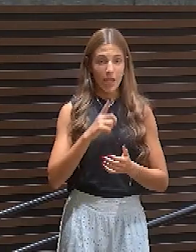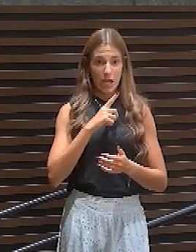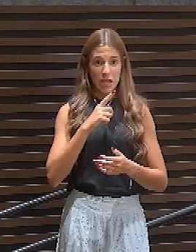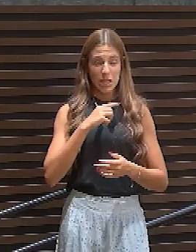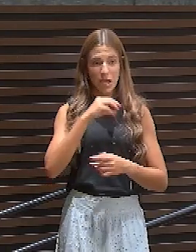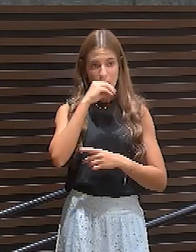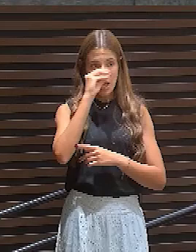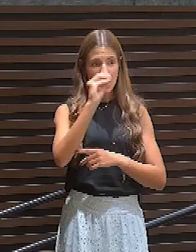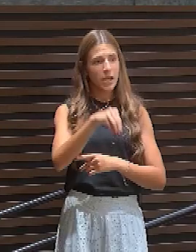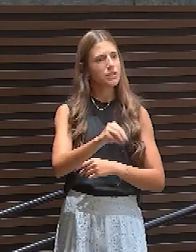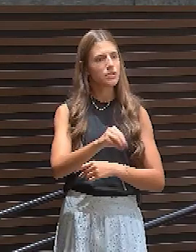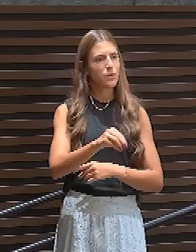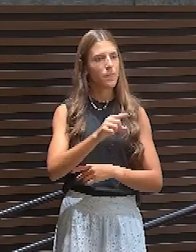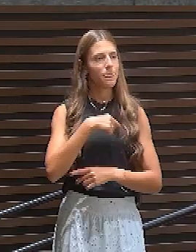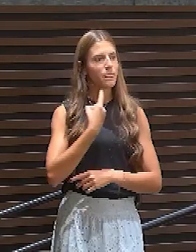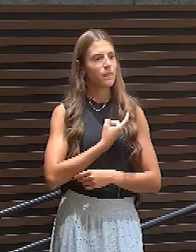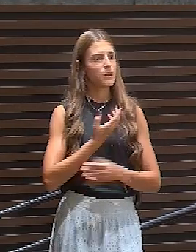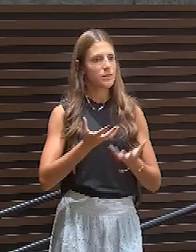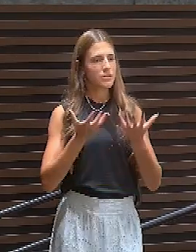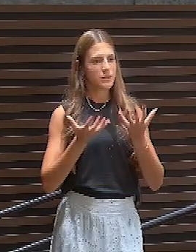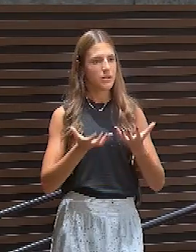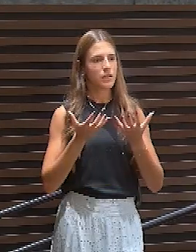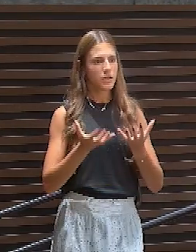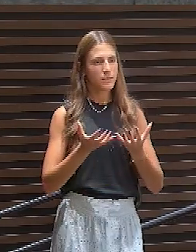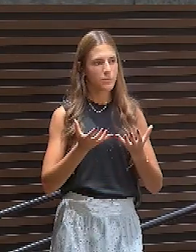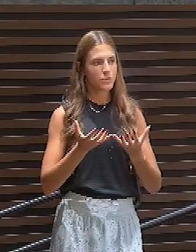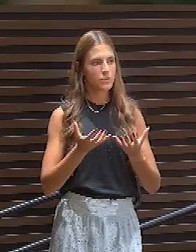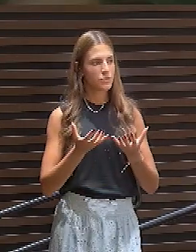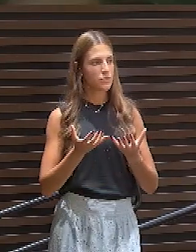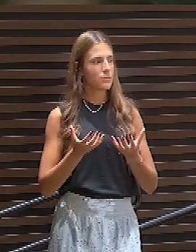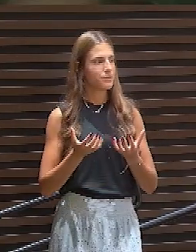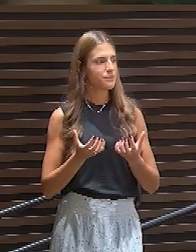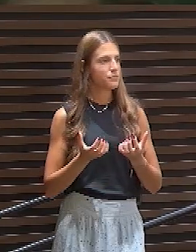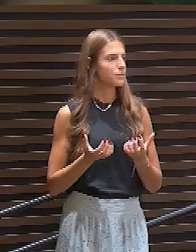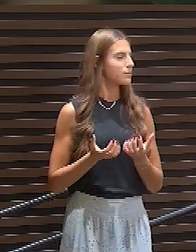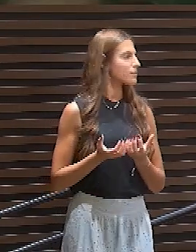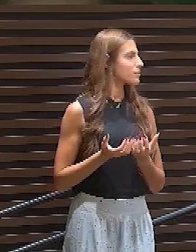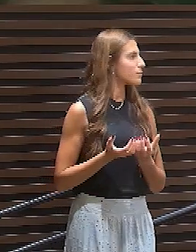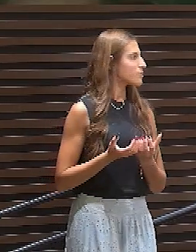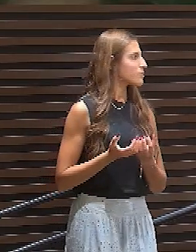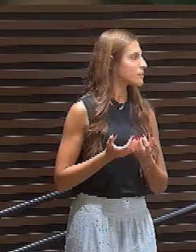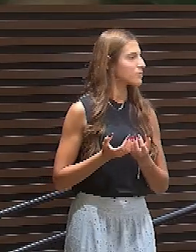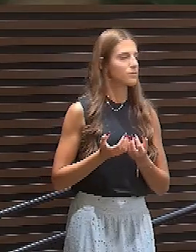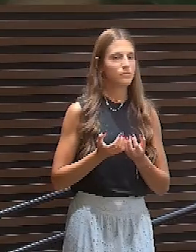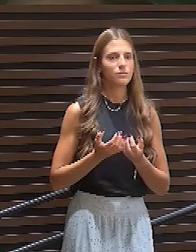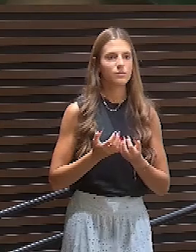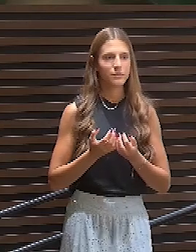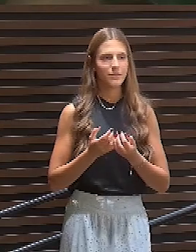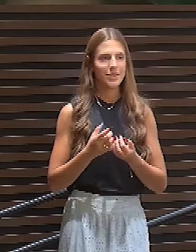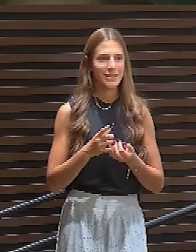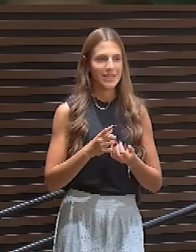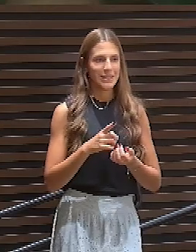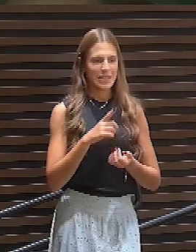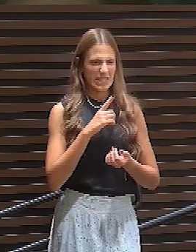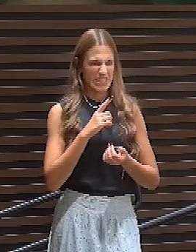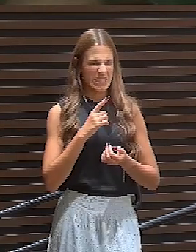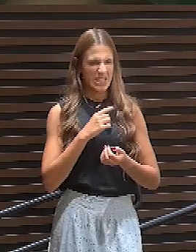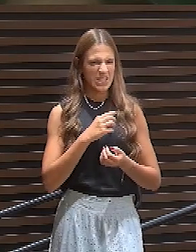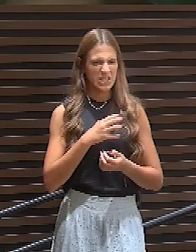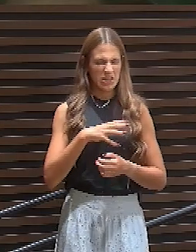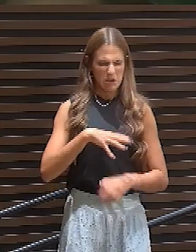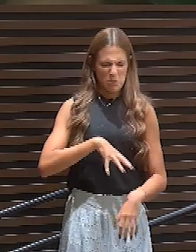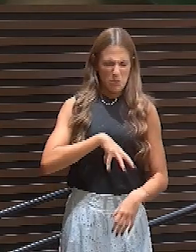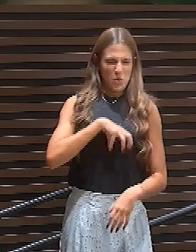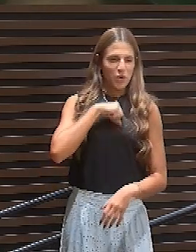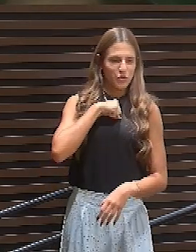Estamos dispostos a tomar esta antipatia do mundo